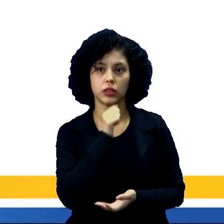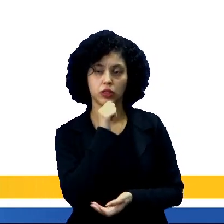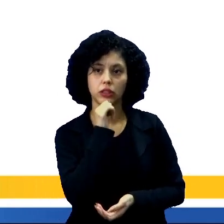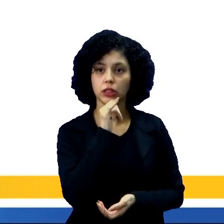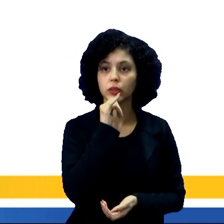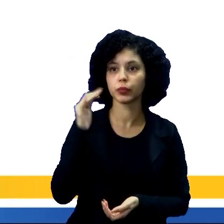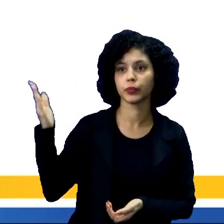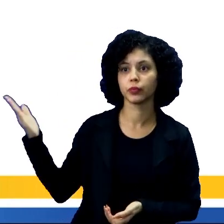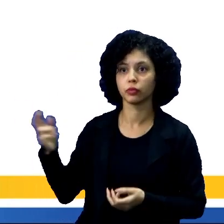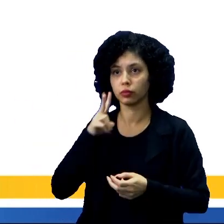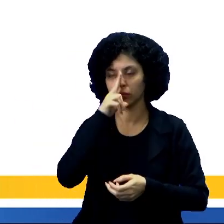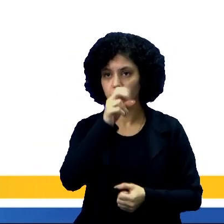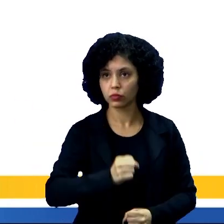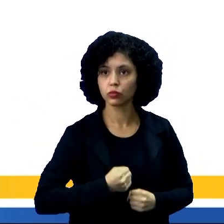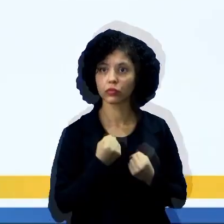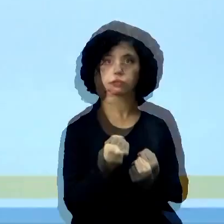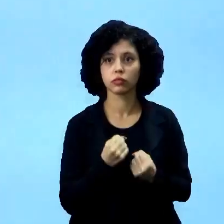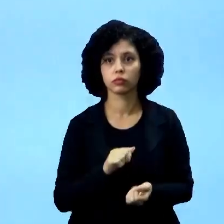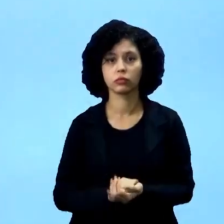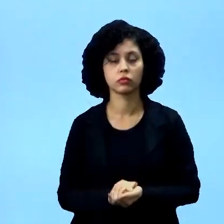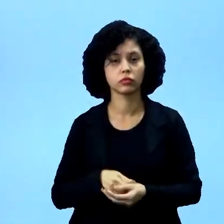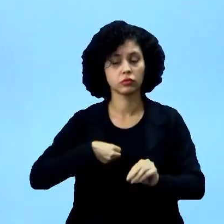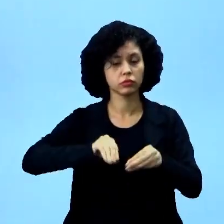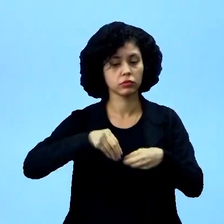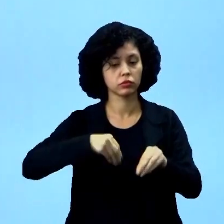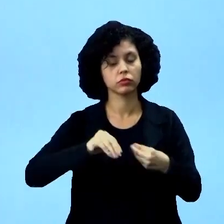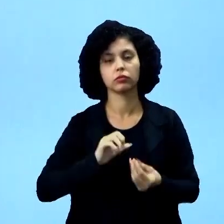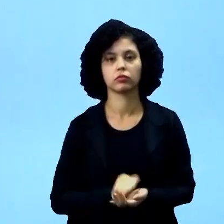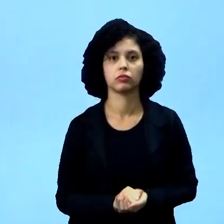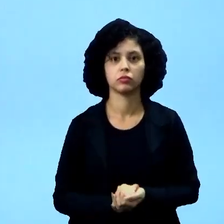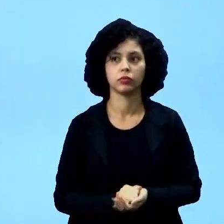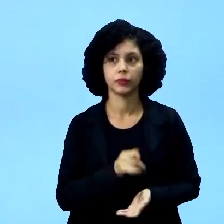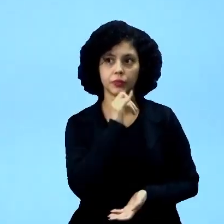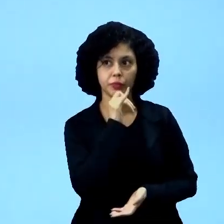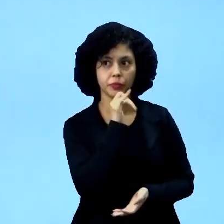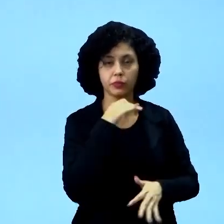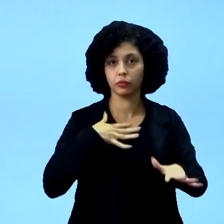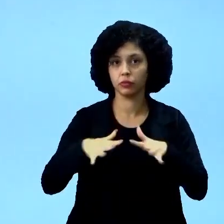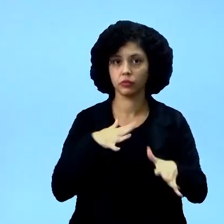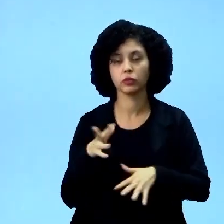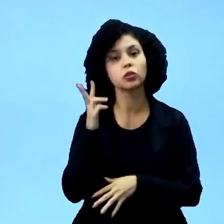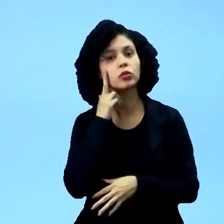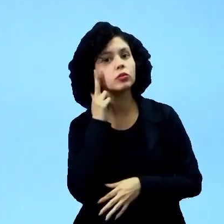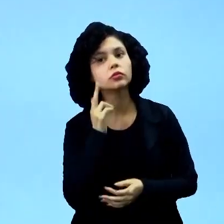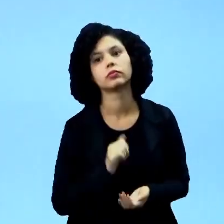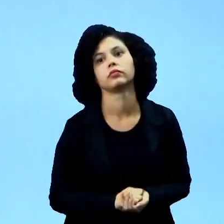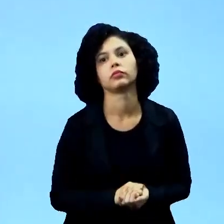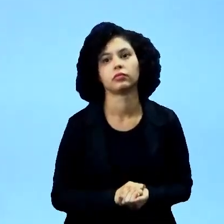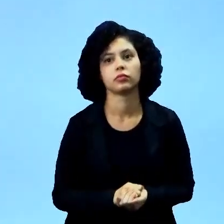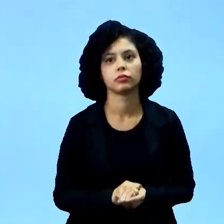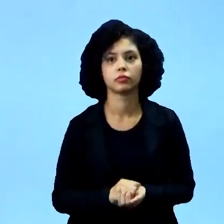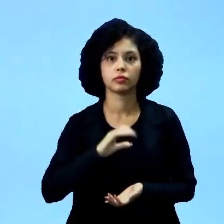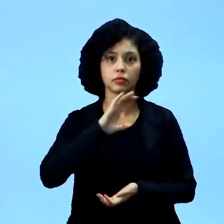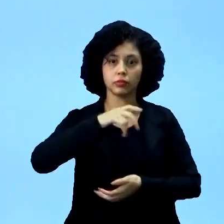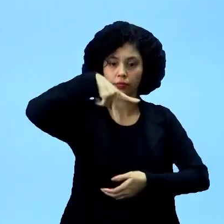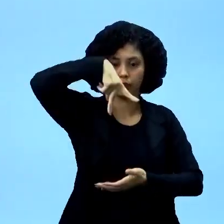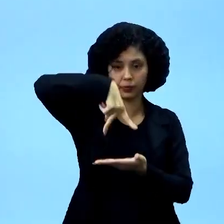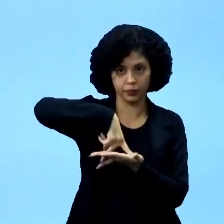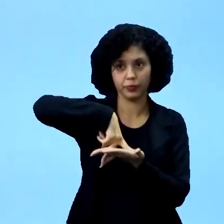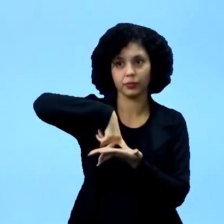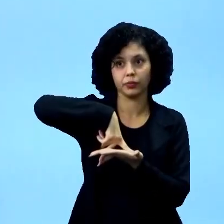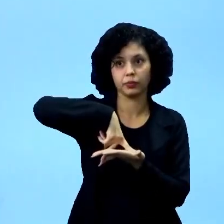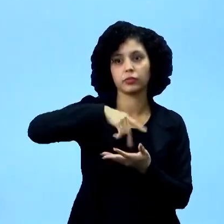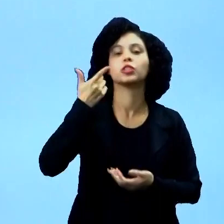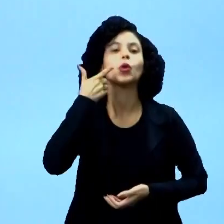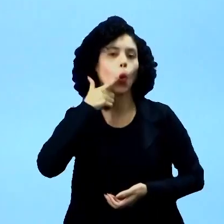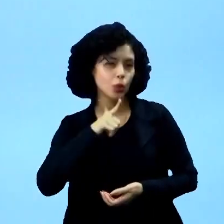A exemplo, temos força, flexibilidade, coordenação. Então, por exemplo, um movimento muito comum, espacate. Espacate é a abertura.